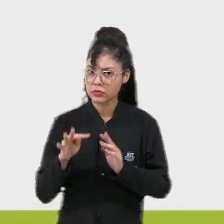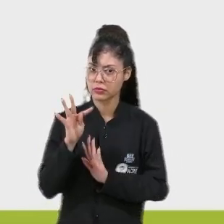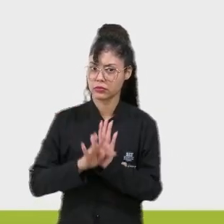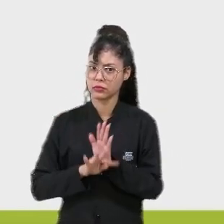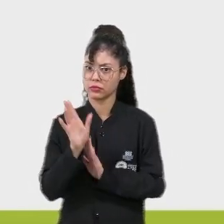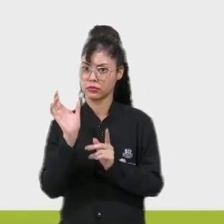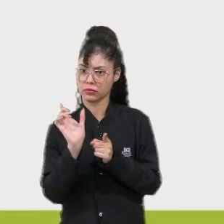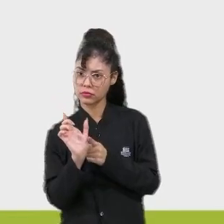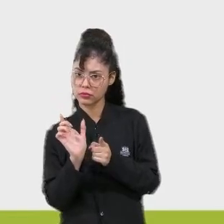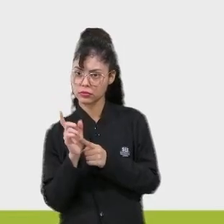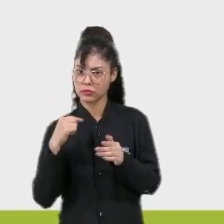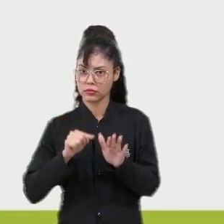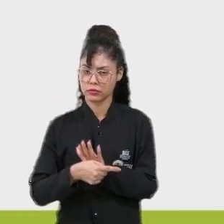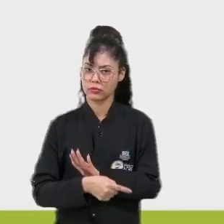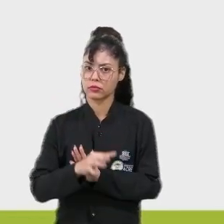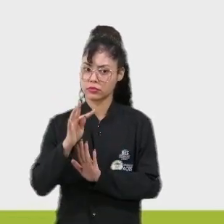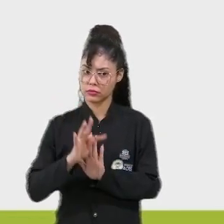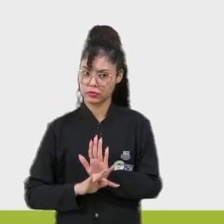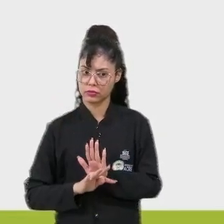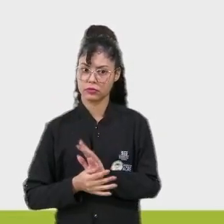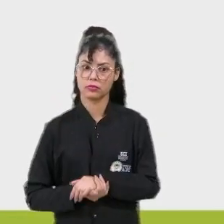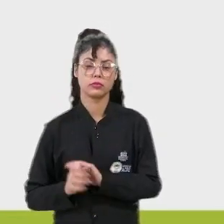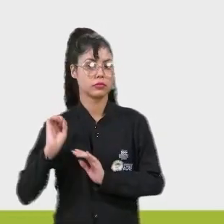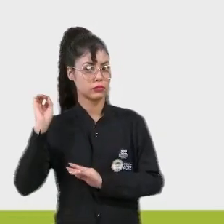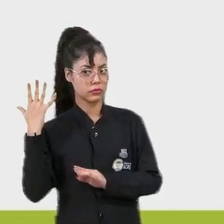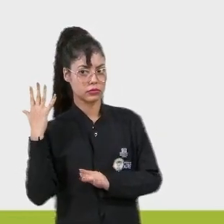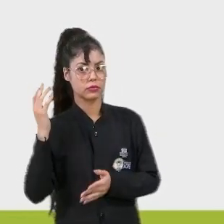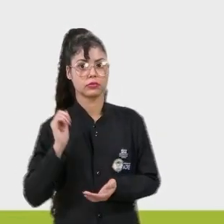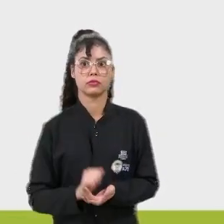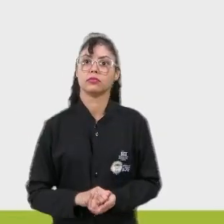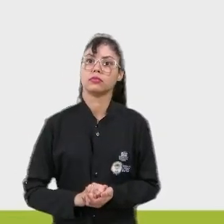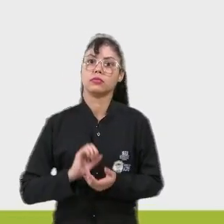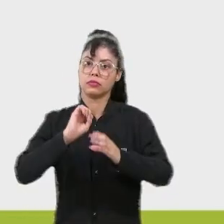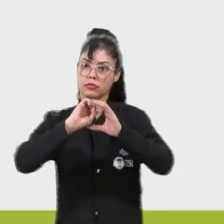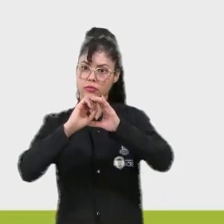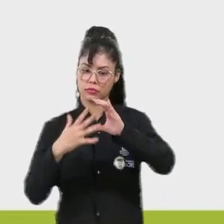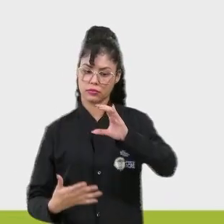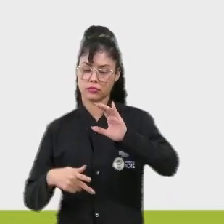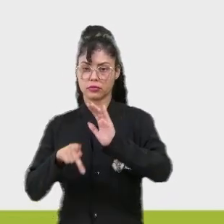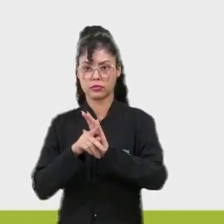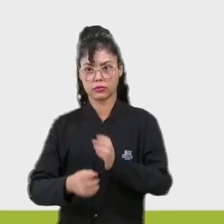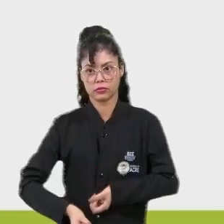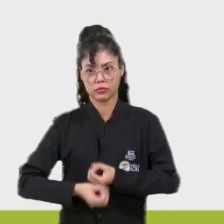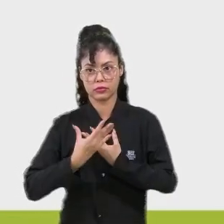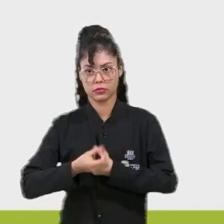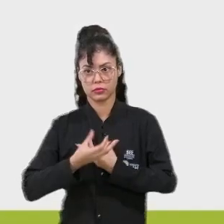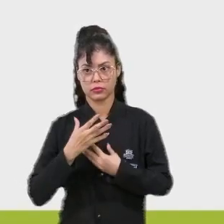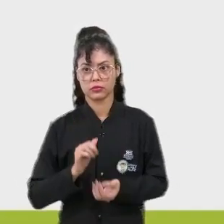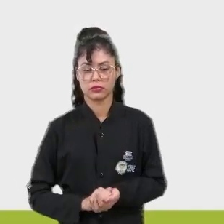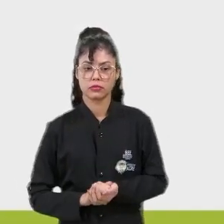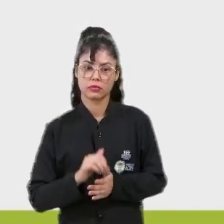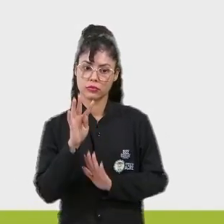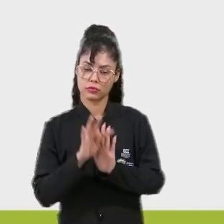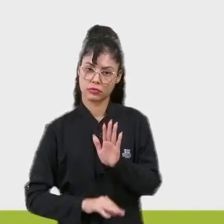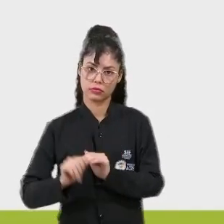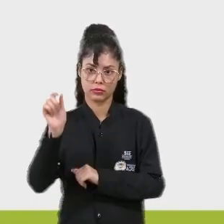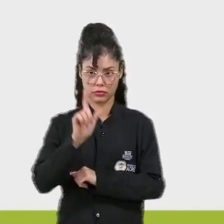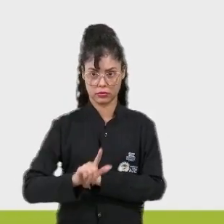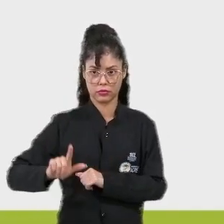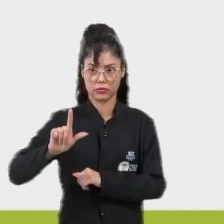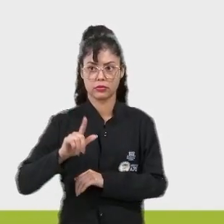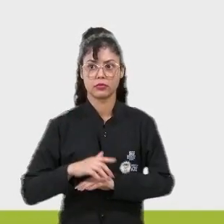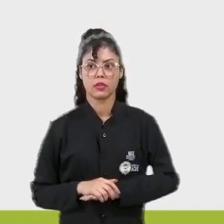de palavras aí dentro do texto. No caso, rima é característica de um poema, que é um texto literário,